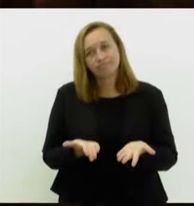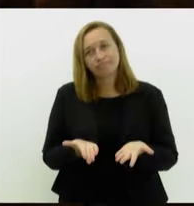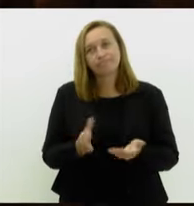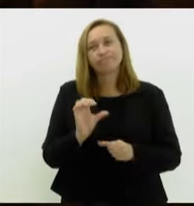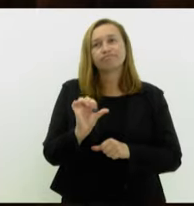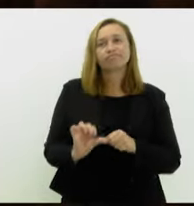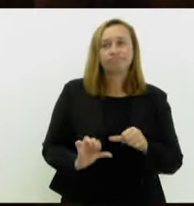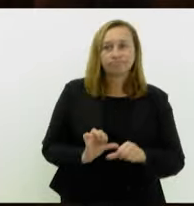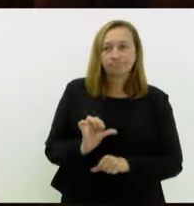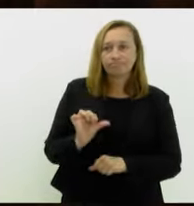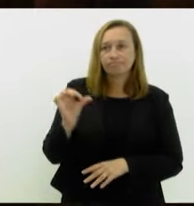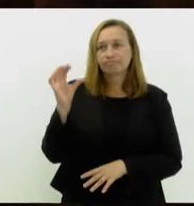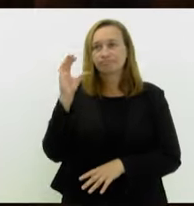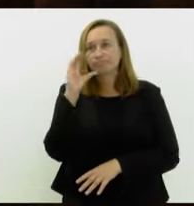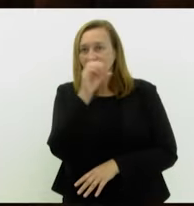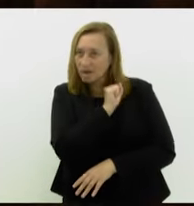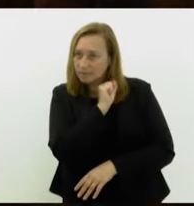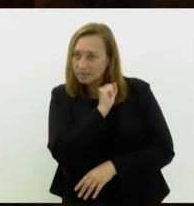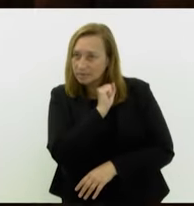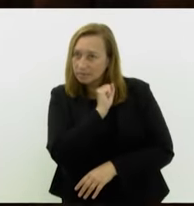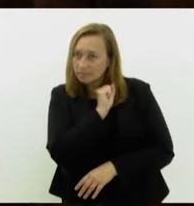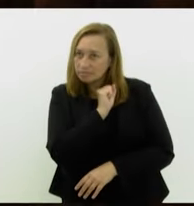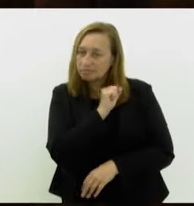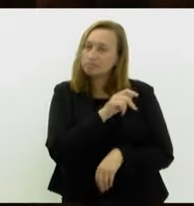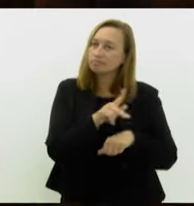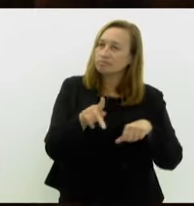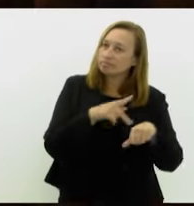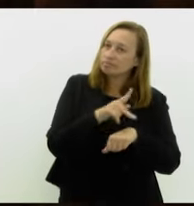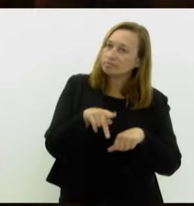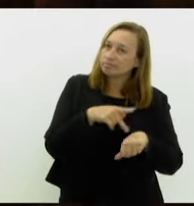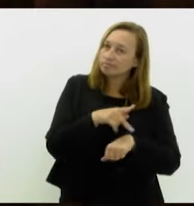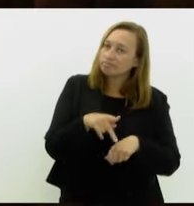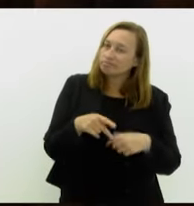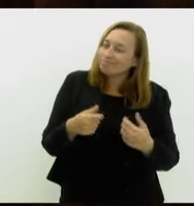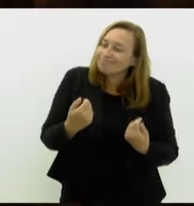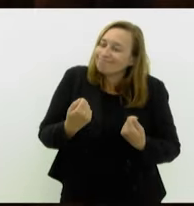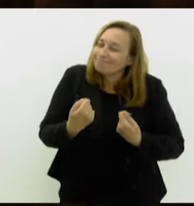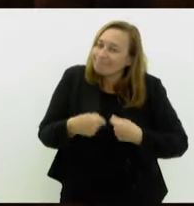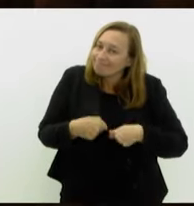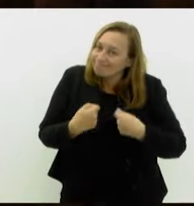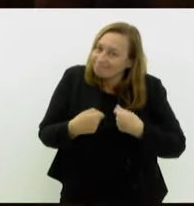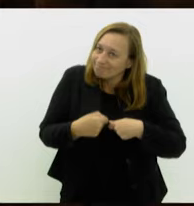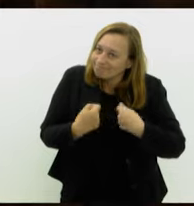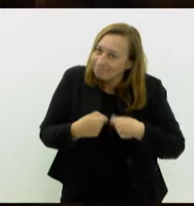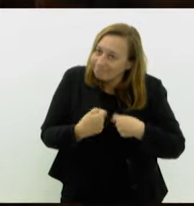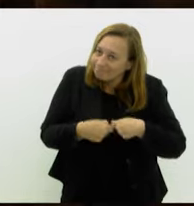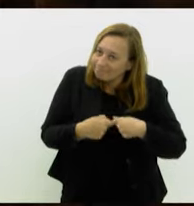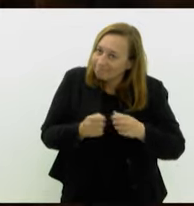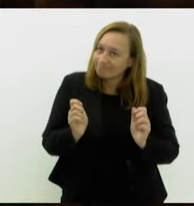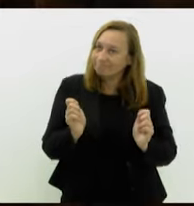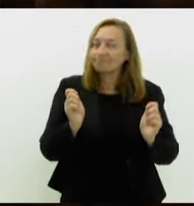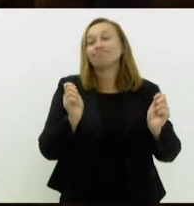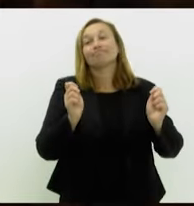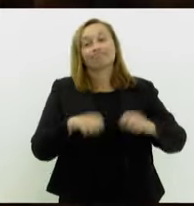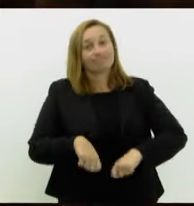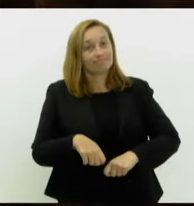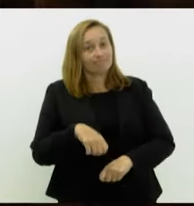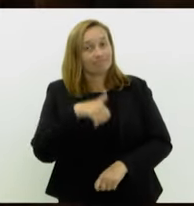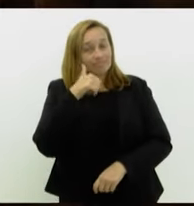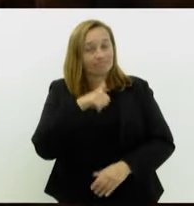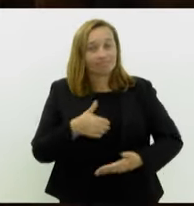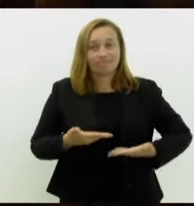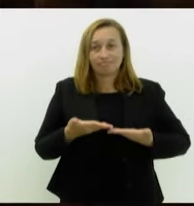mudança imediata desse país tão necessitado dessa capacidade que as mulheres